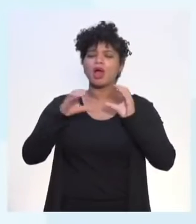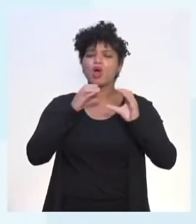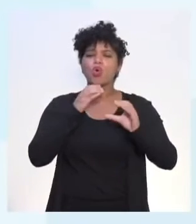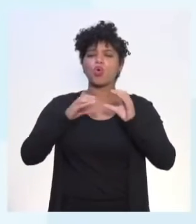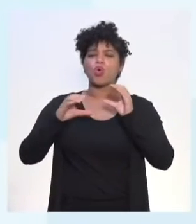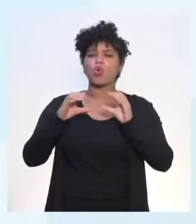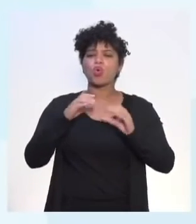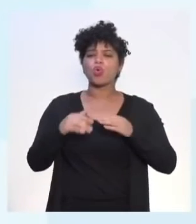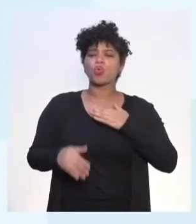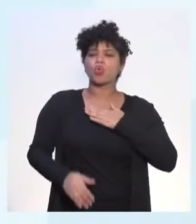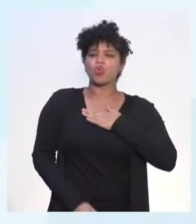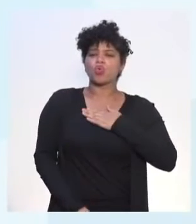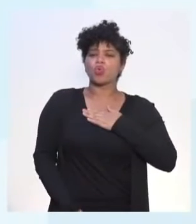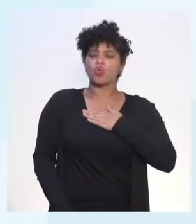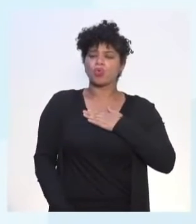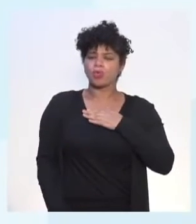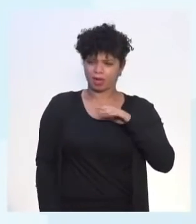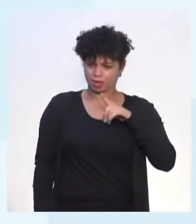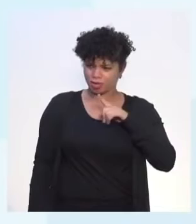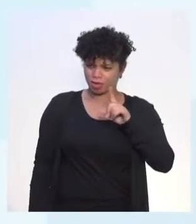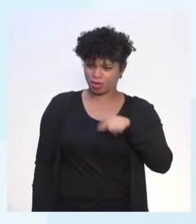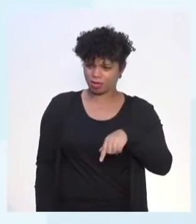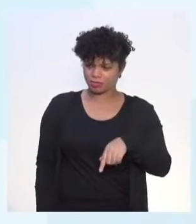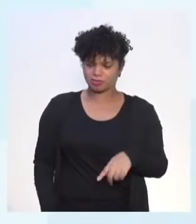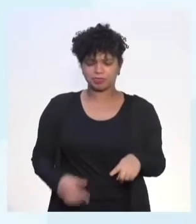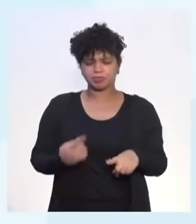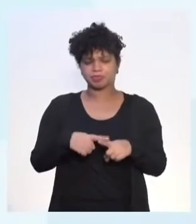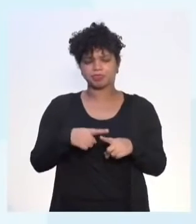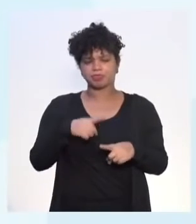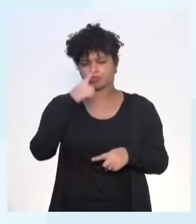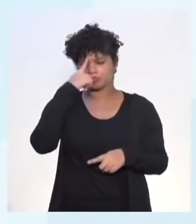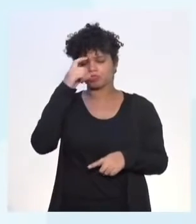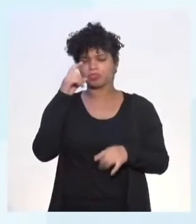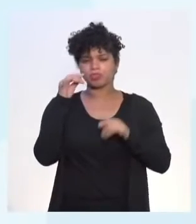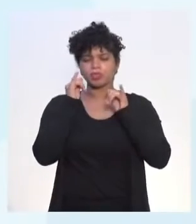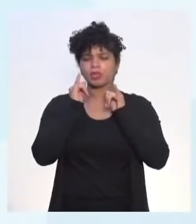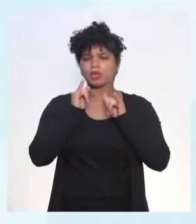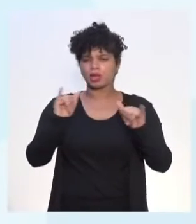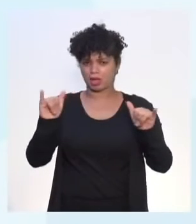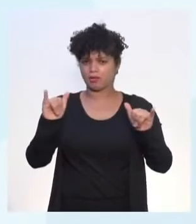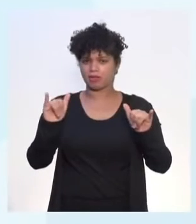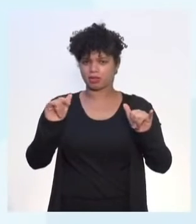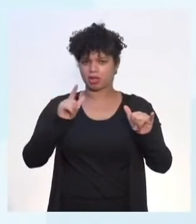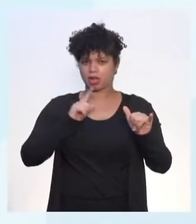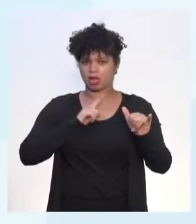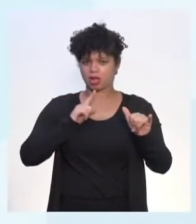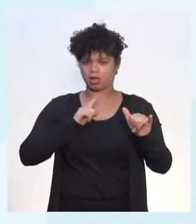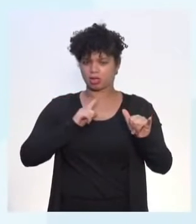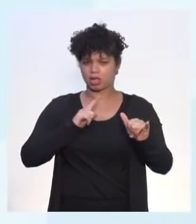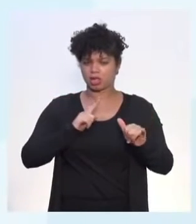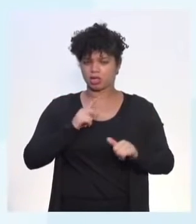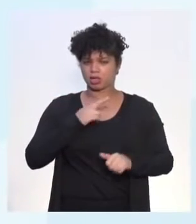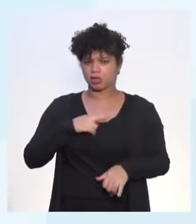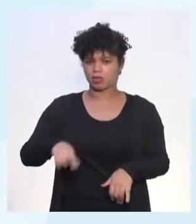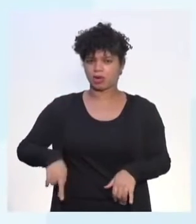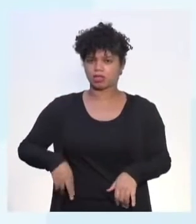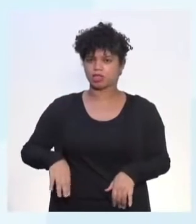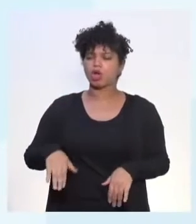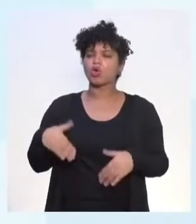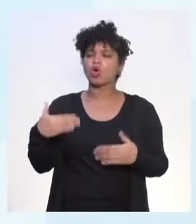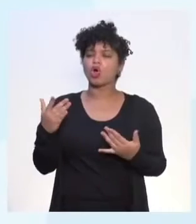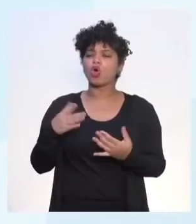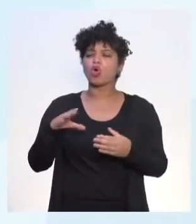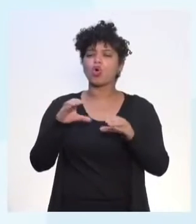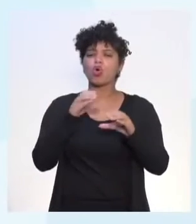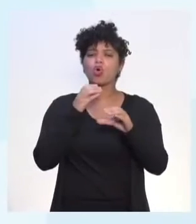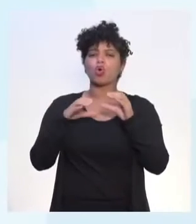algum hino lá quando houve a proclamação da República? Cantaram um hino francês. Olha